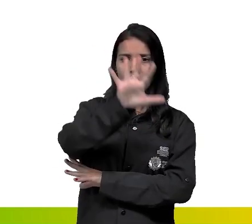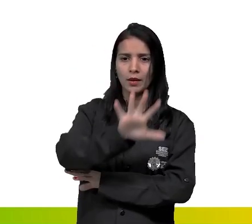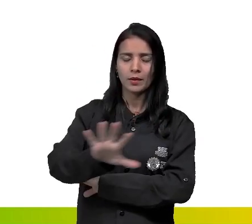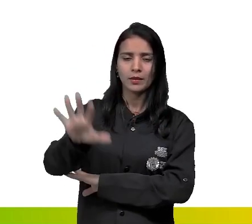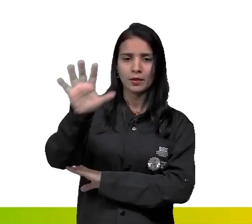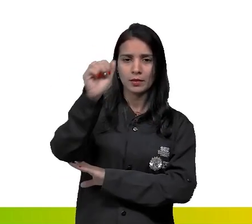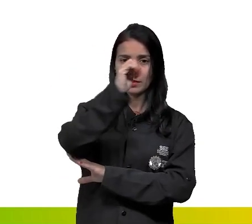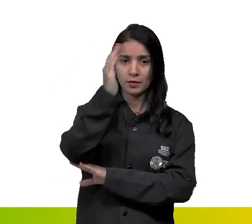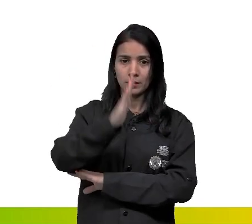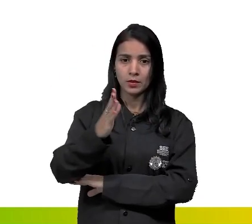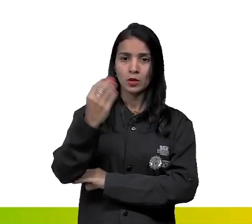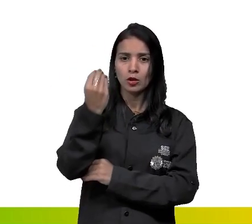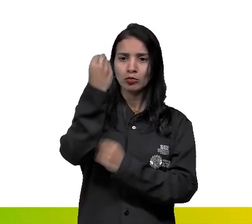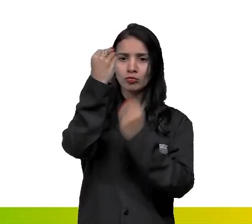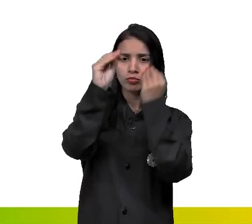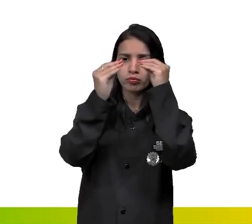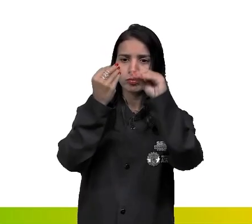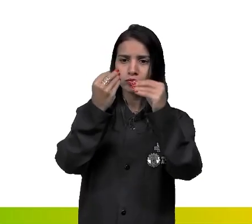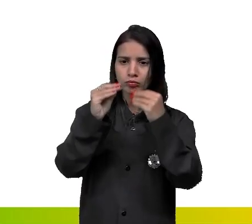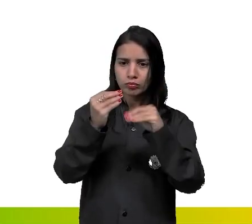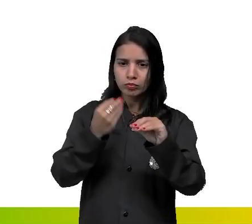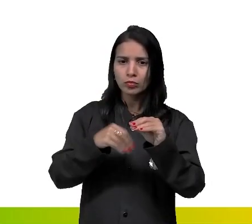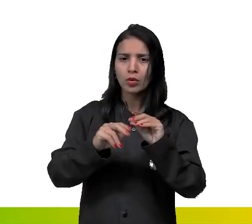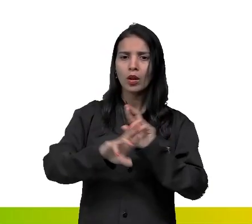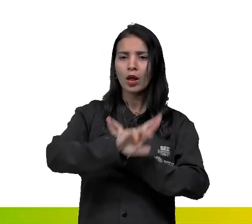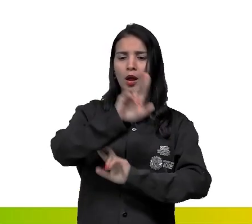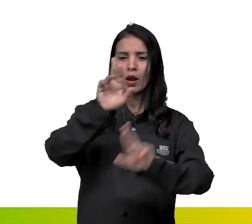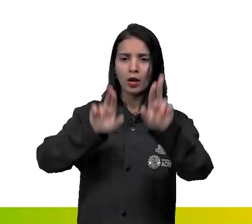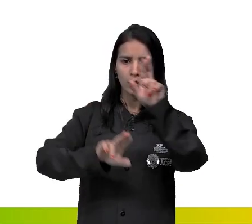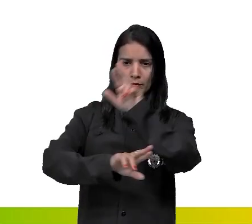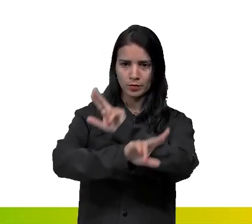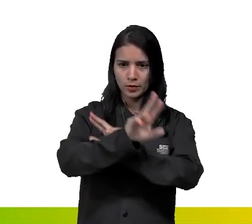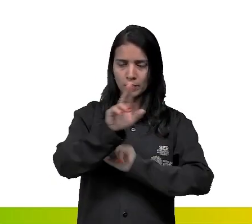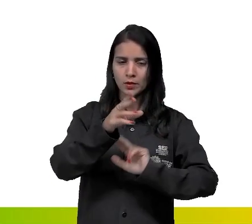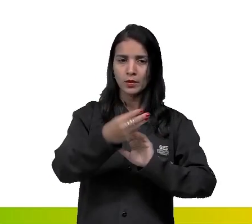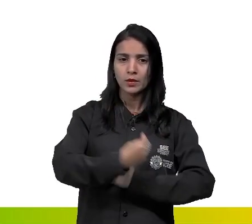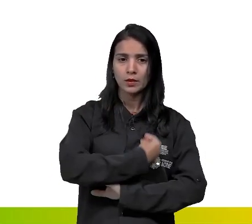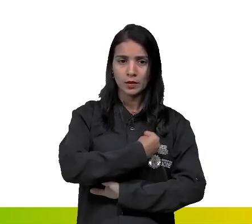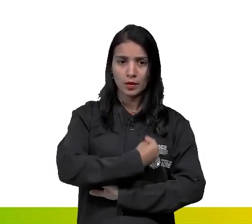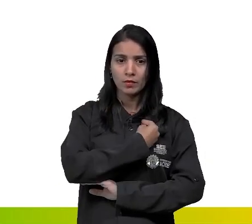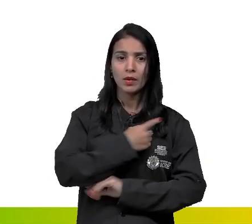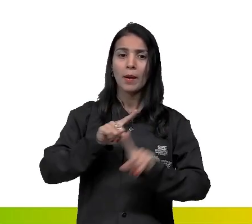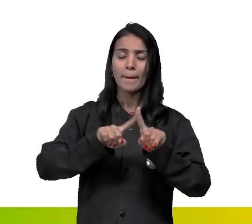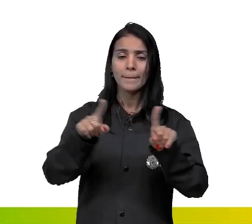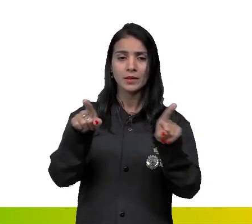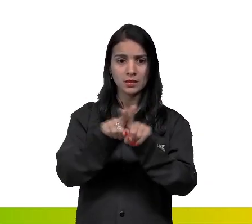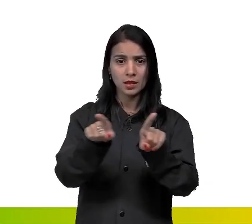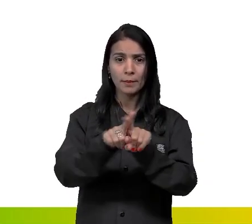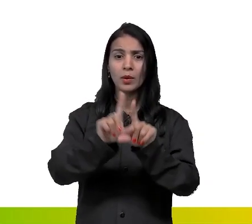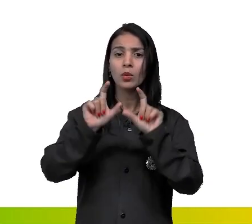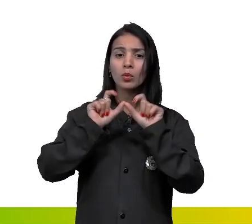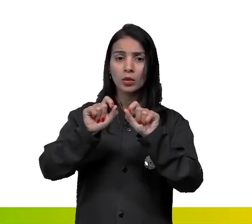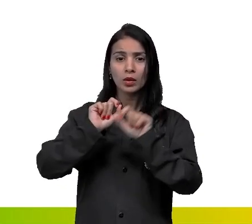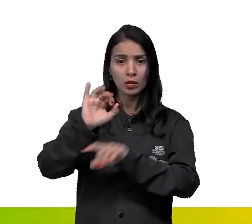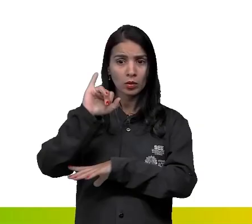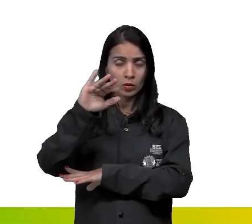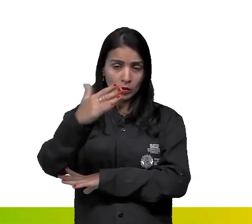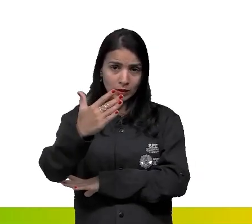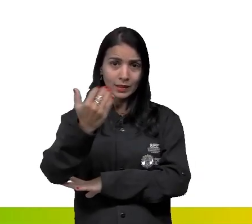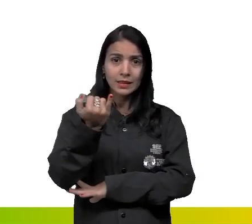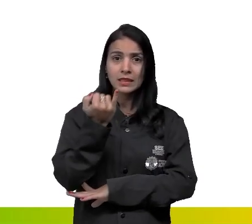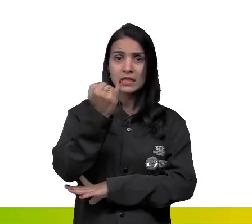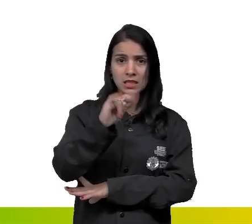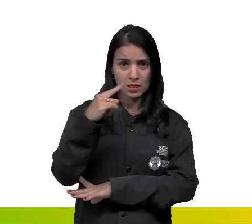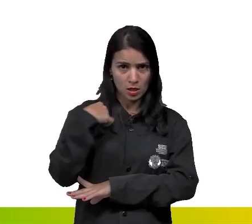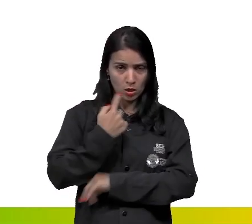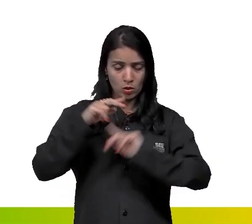aqui cada um deles de forma separada, mas também a partir aí dos impactos causados pelas ações humanas, que a gente